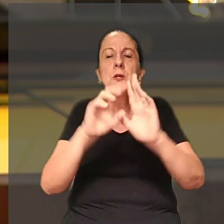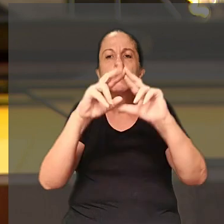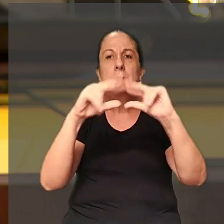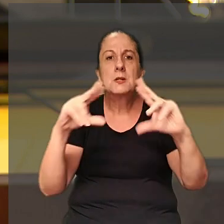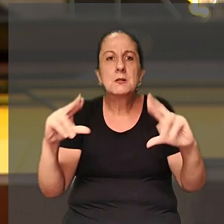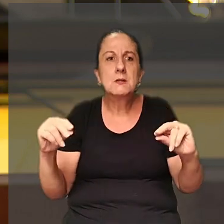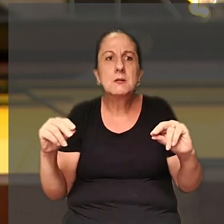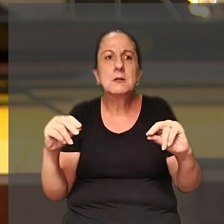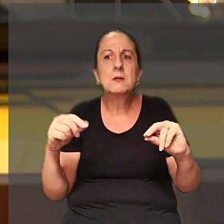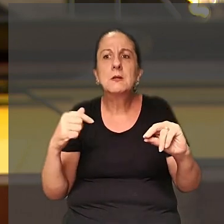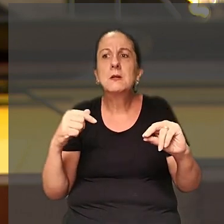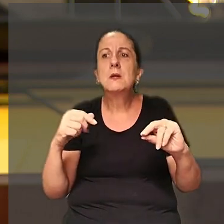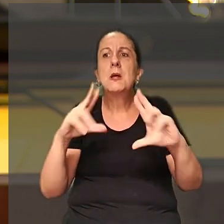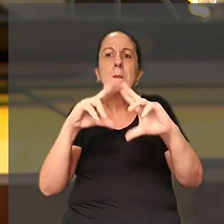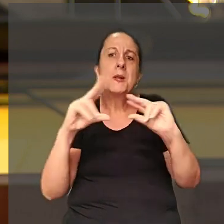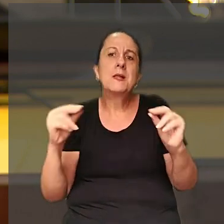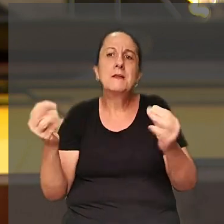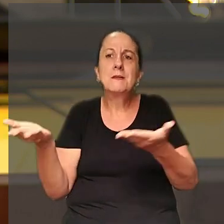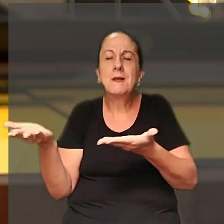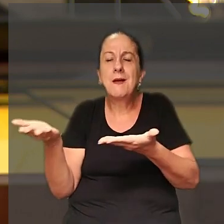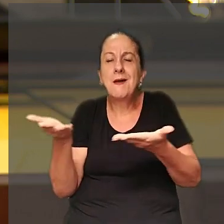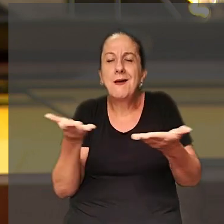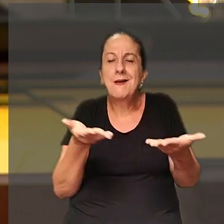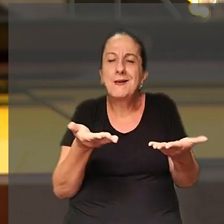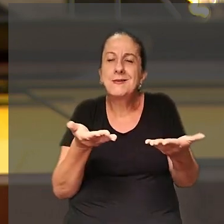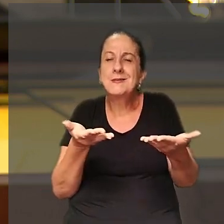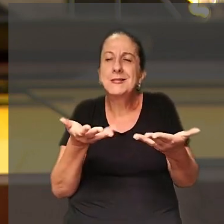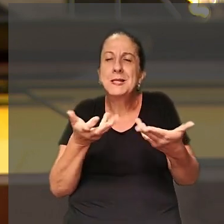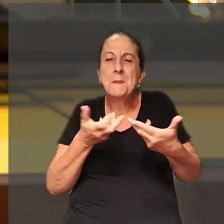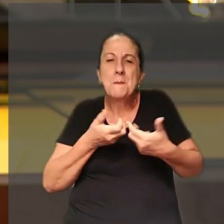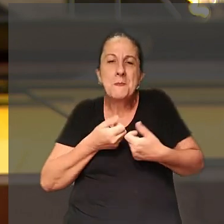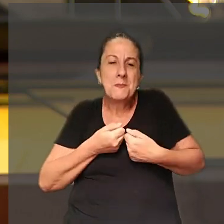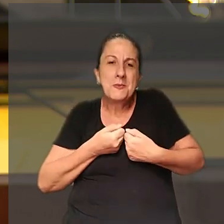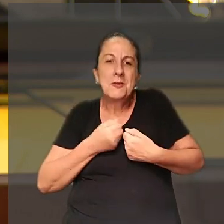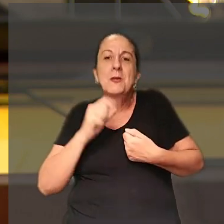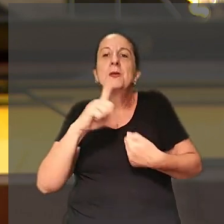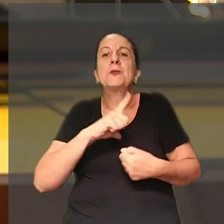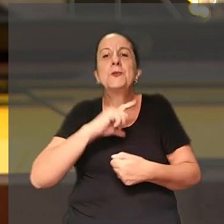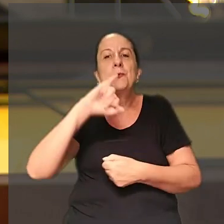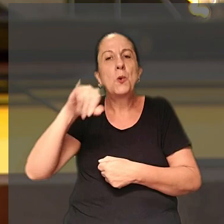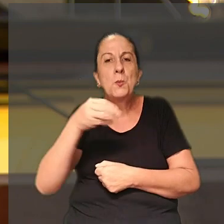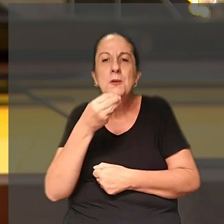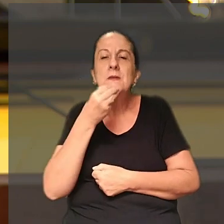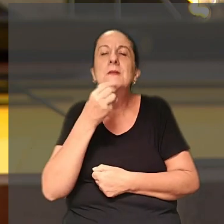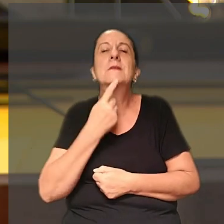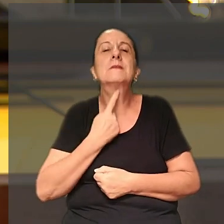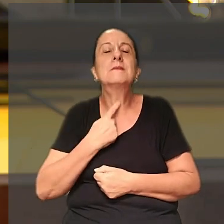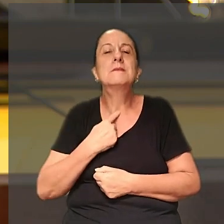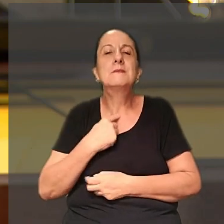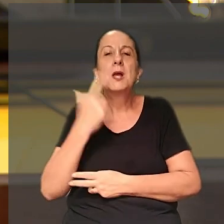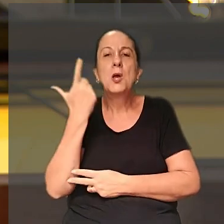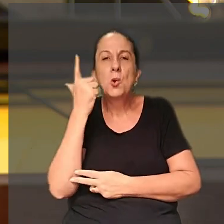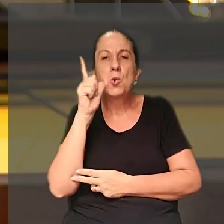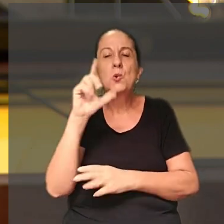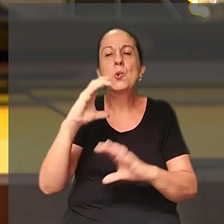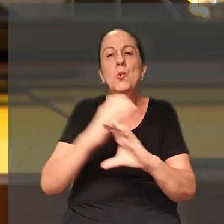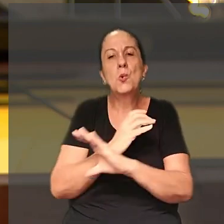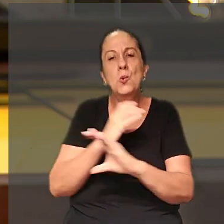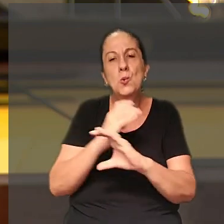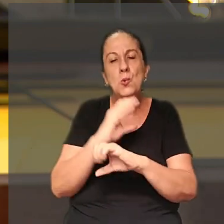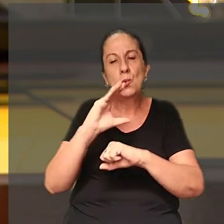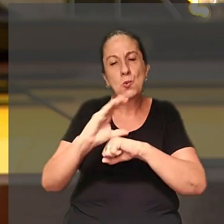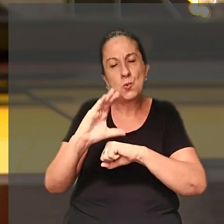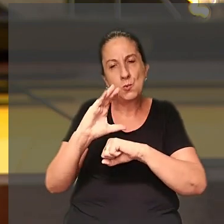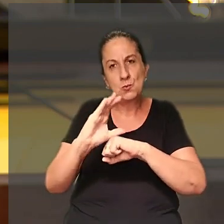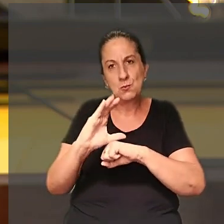Brasília. E Brasília me acolheu, eu tive as oportunidades que desejava, eu